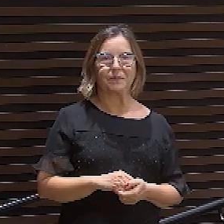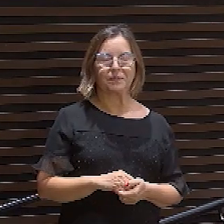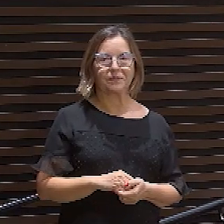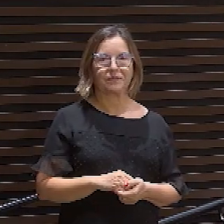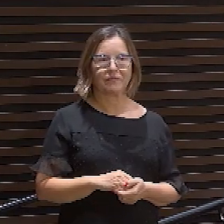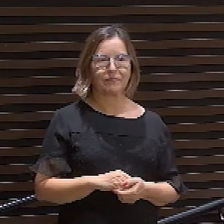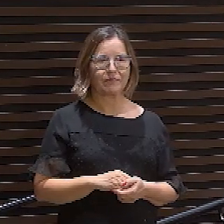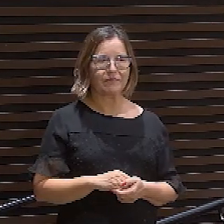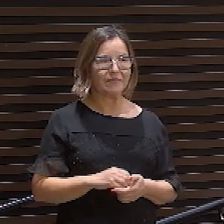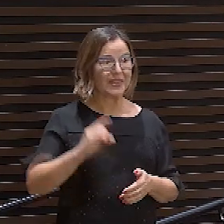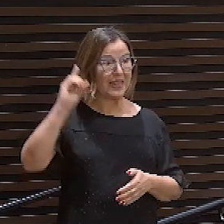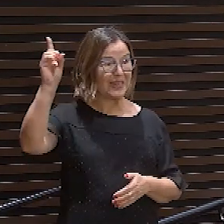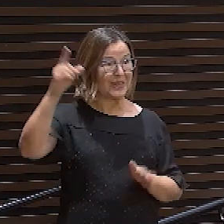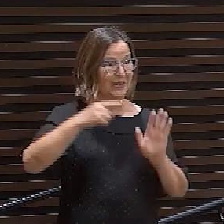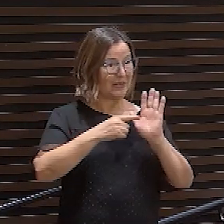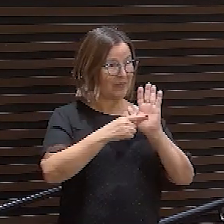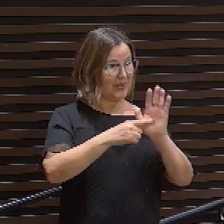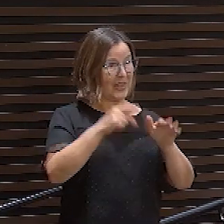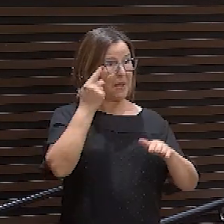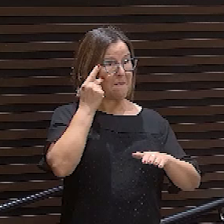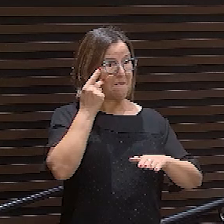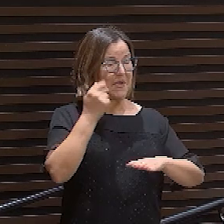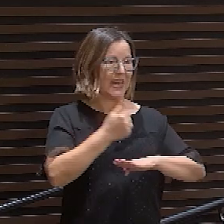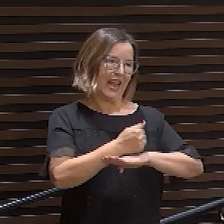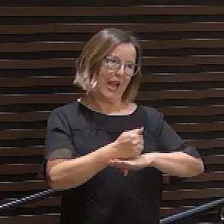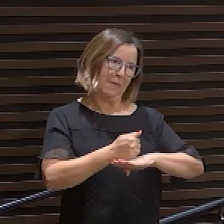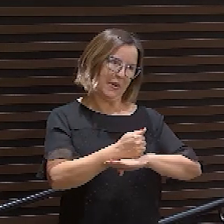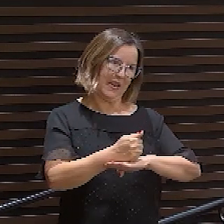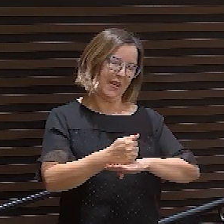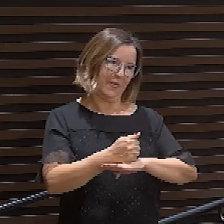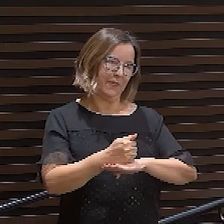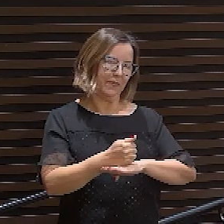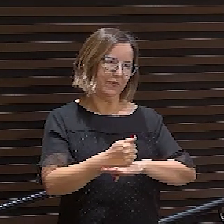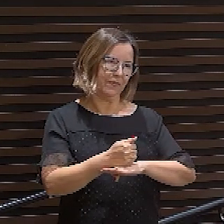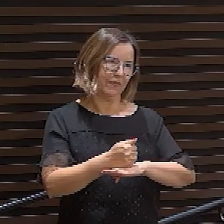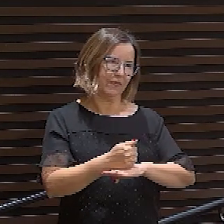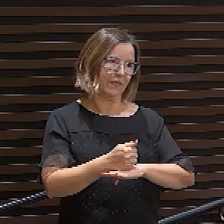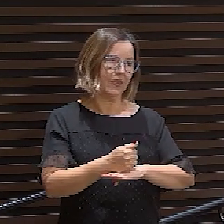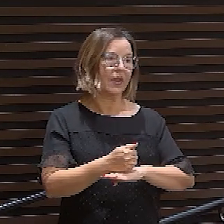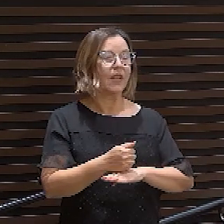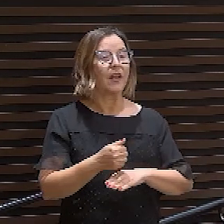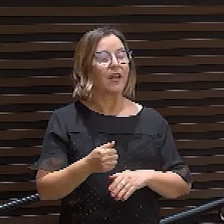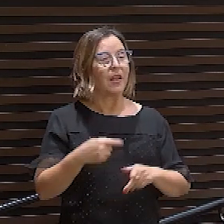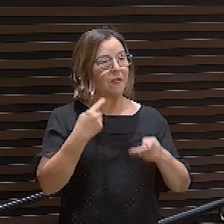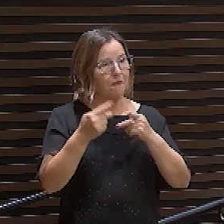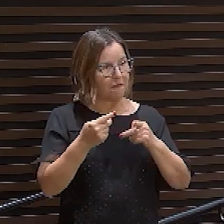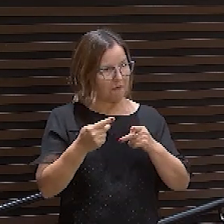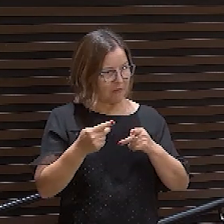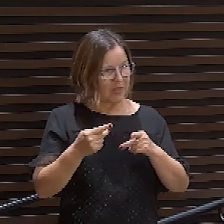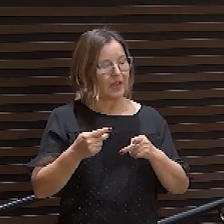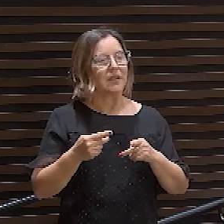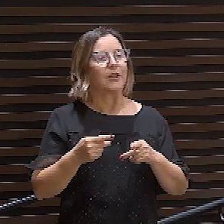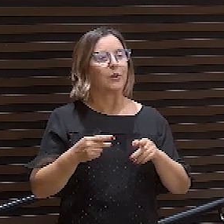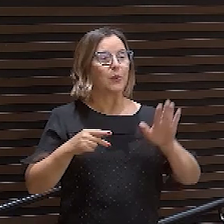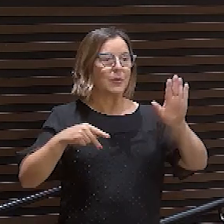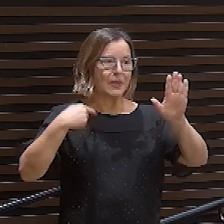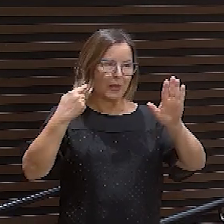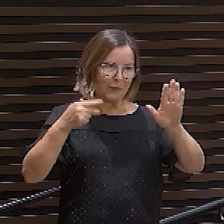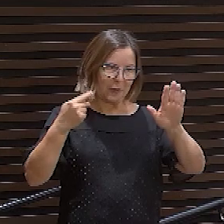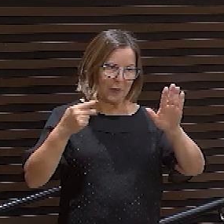E Deus se manifesta a Abraão, reafirmando a promessa de dar a terra à sua